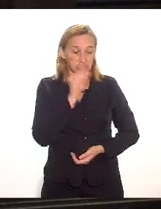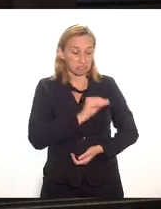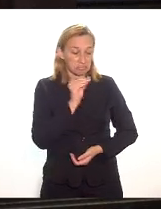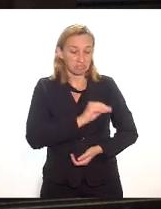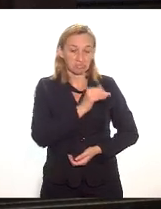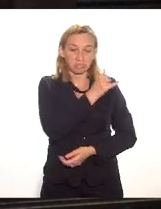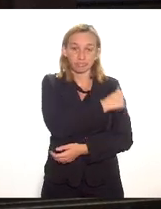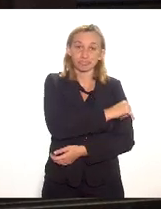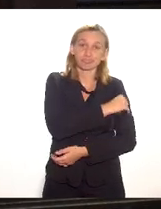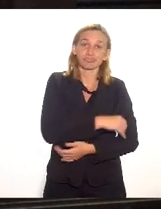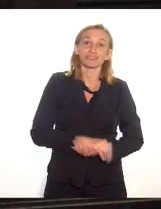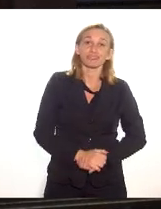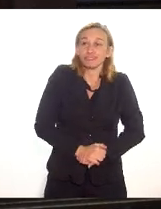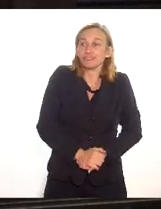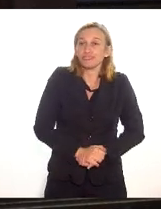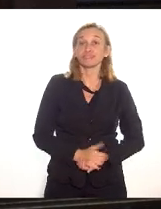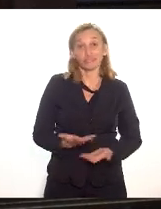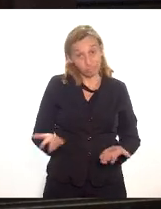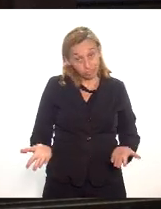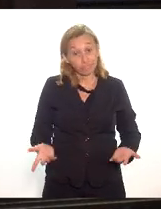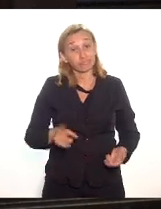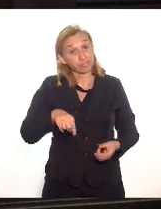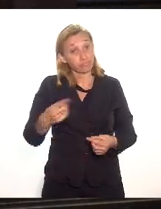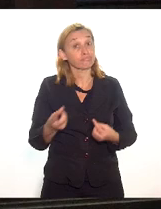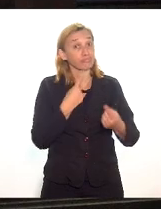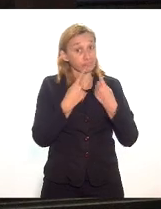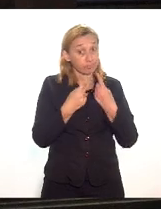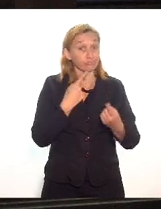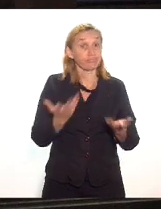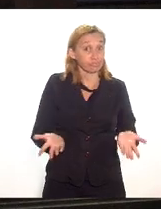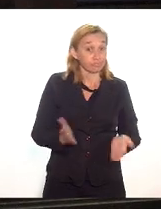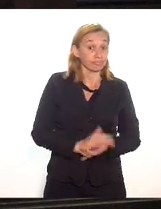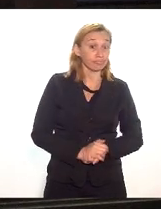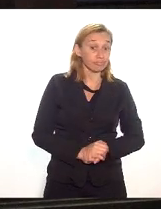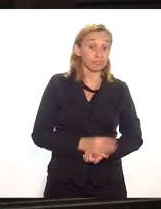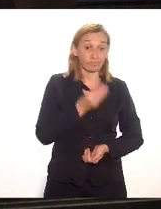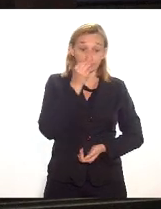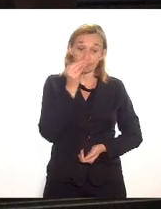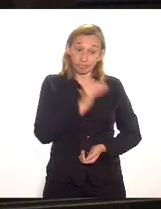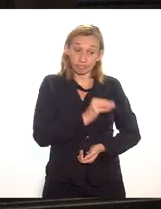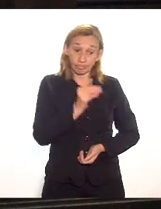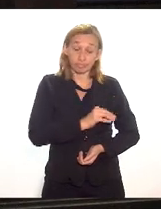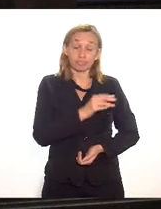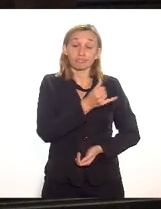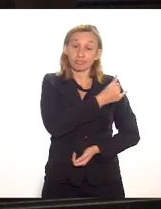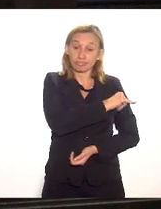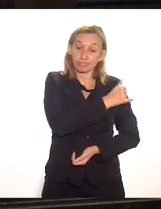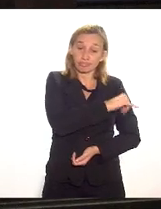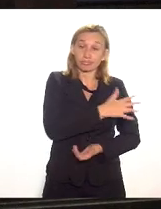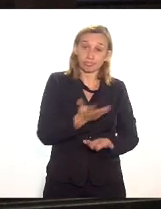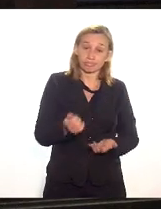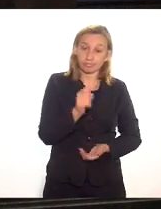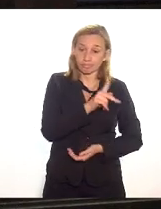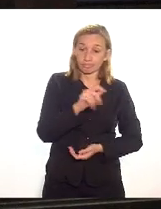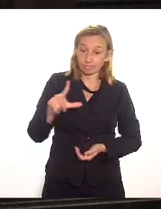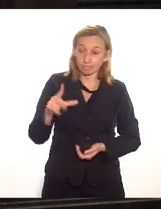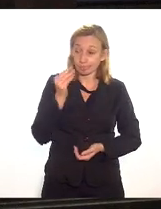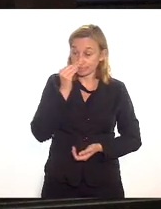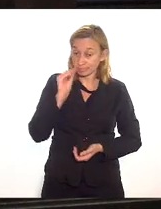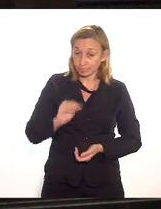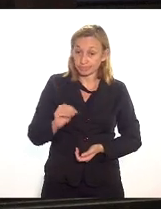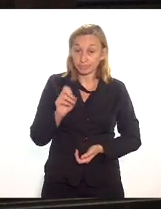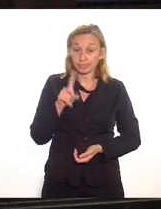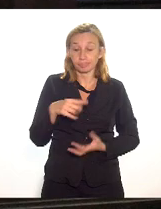Rio de Janeiro. Essa é outra dimensão do debate. Rejeitar esse PDL seria aceitar que o